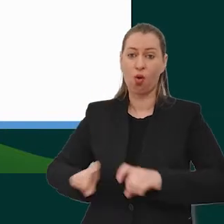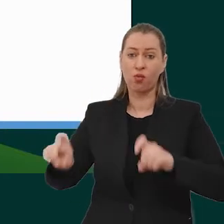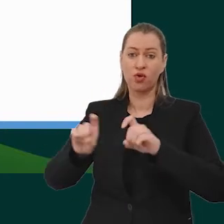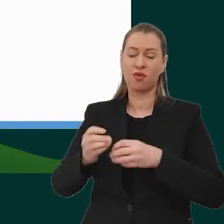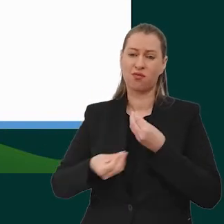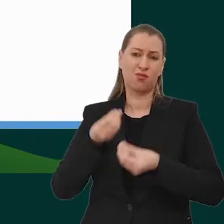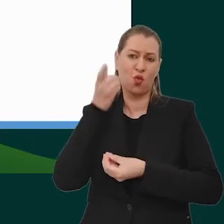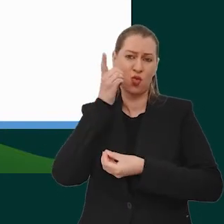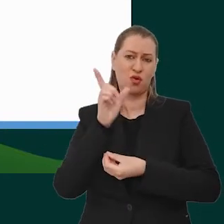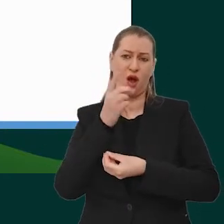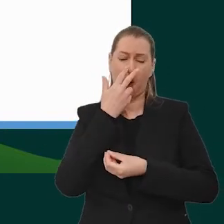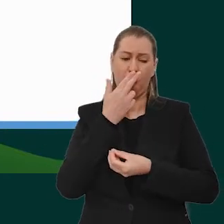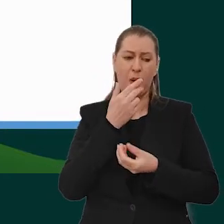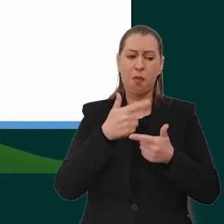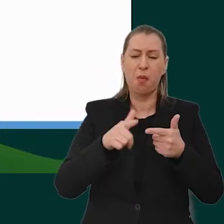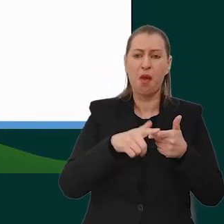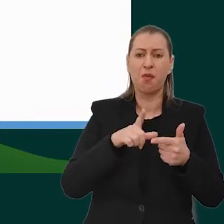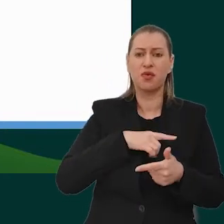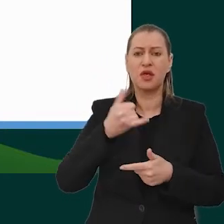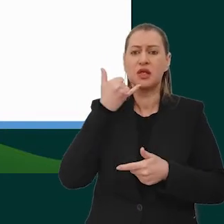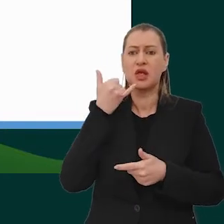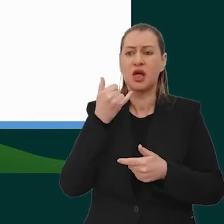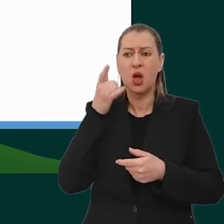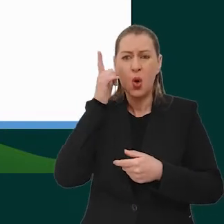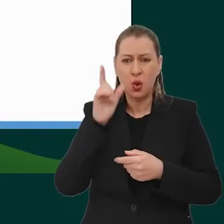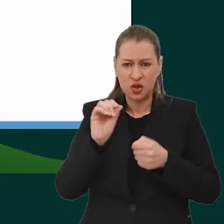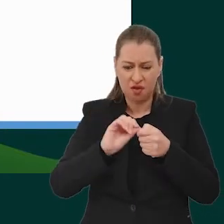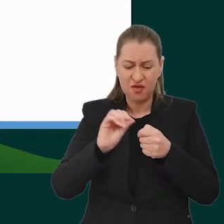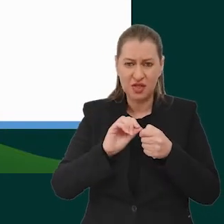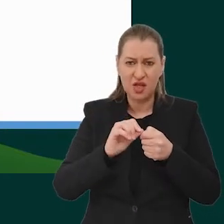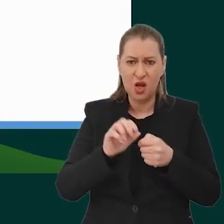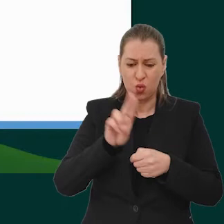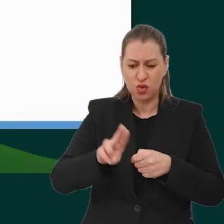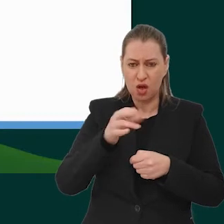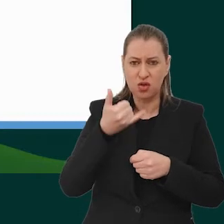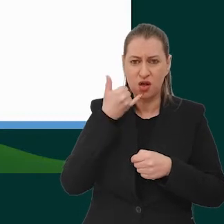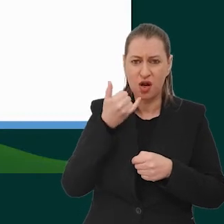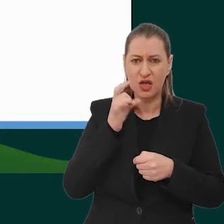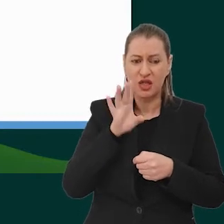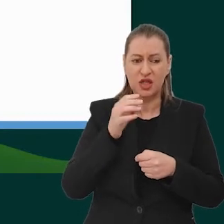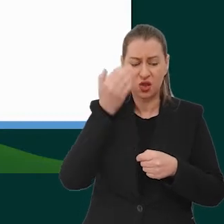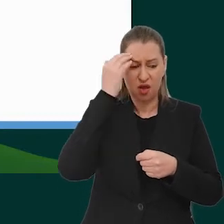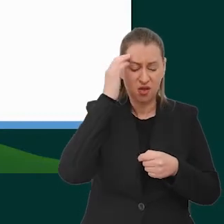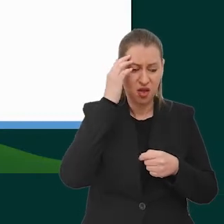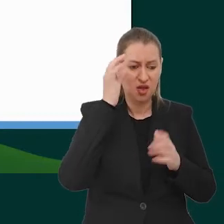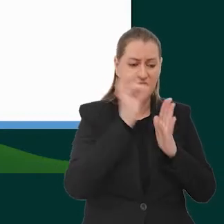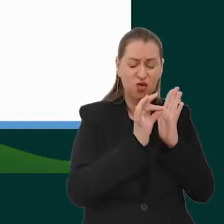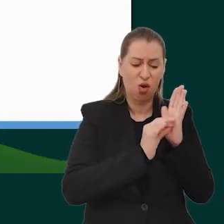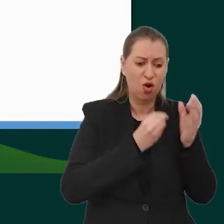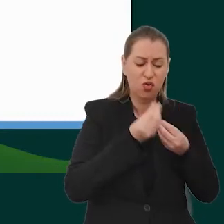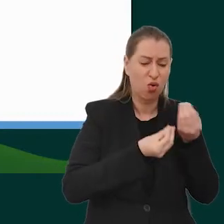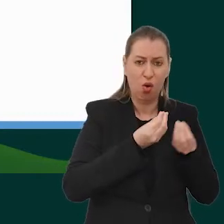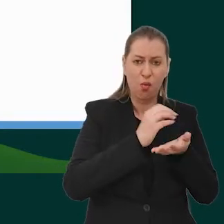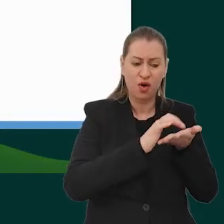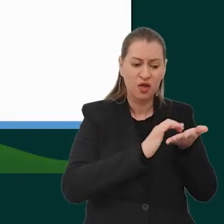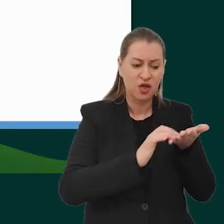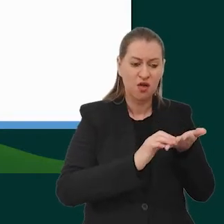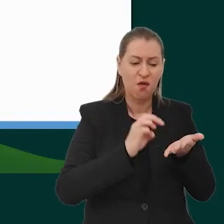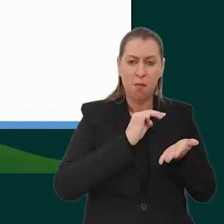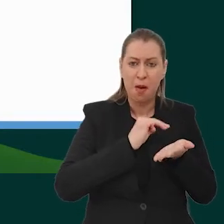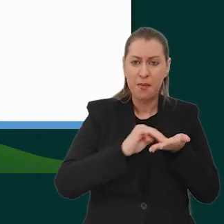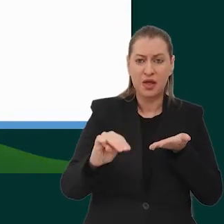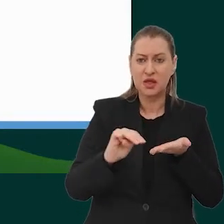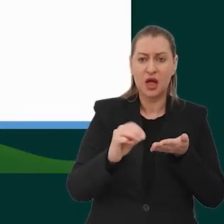celular, né? Vocês não conseguiriam hoje fazer o que vocês fazem com o celular se eles só entendessem códigos, né? Como é que vocês escreveriam uma